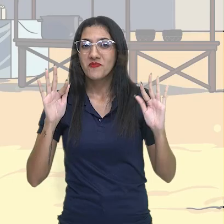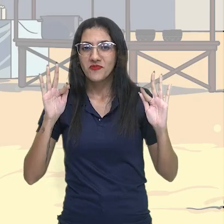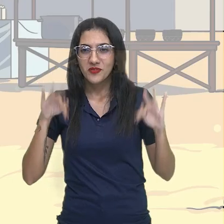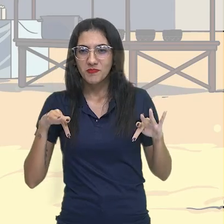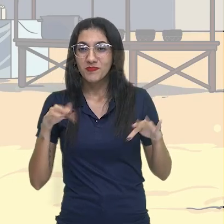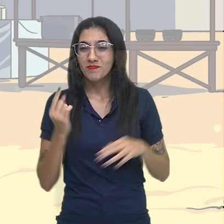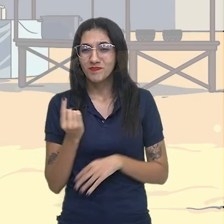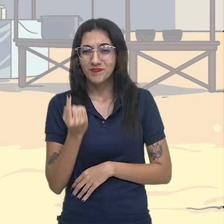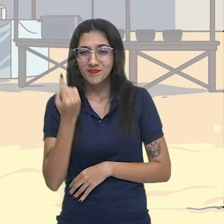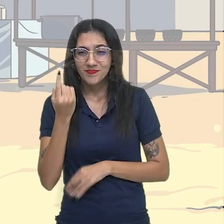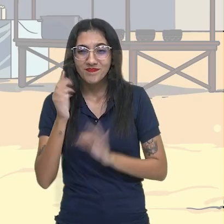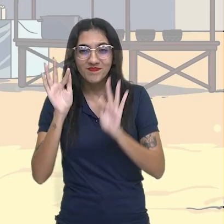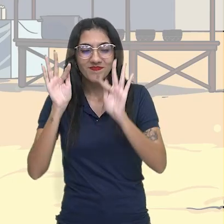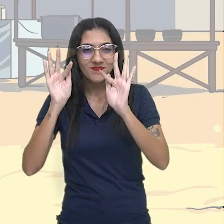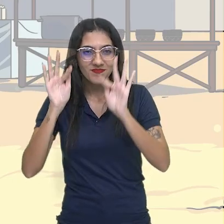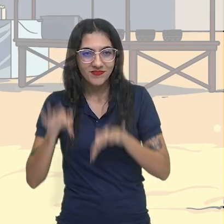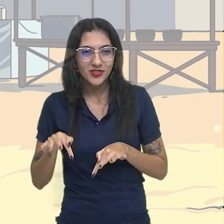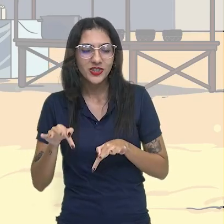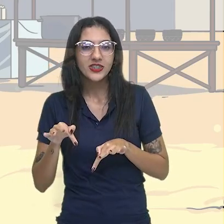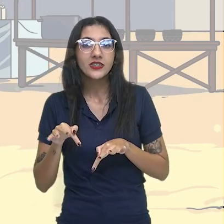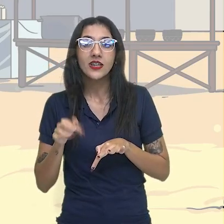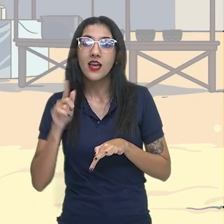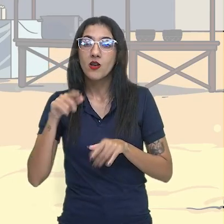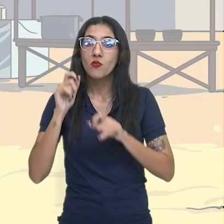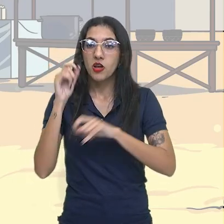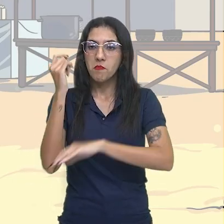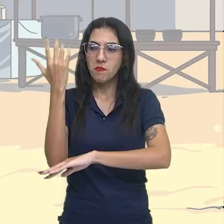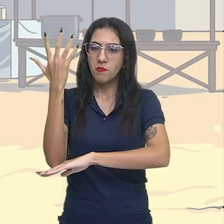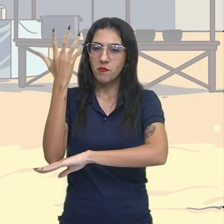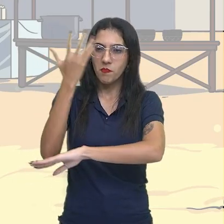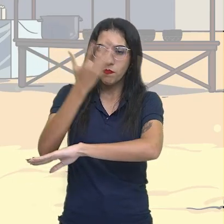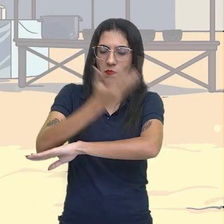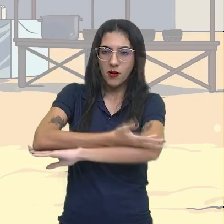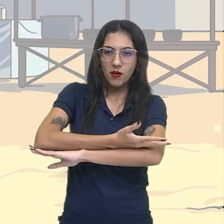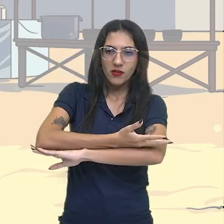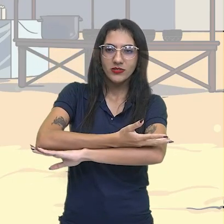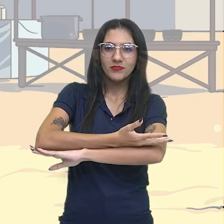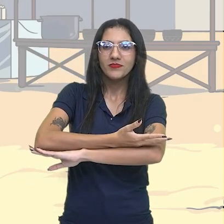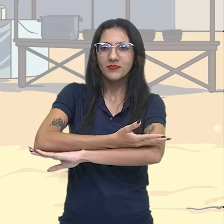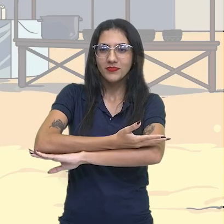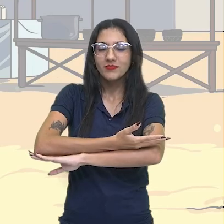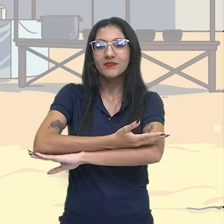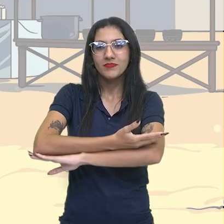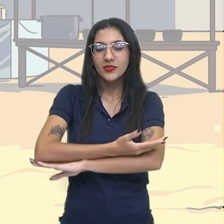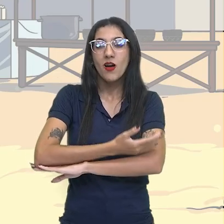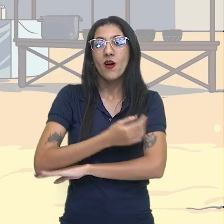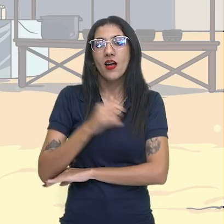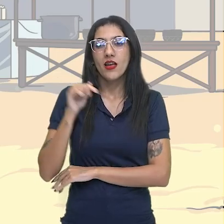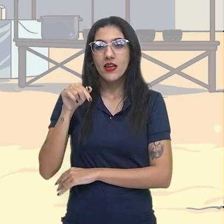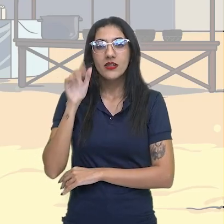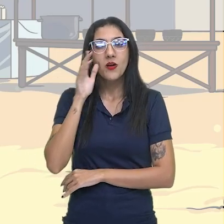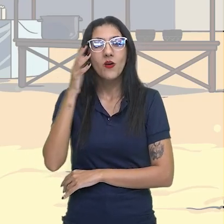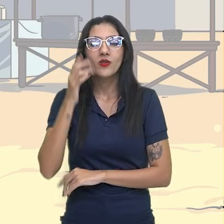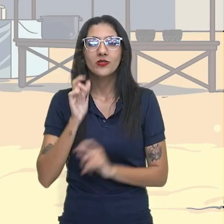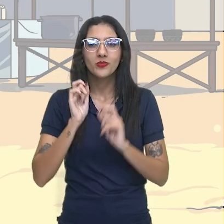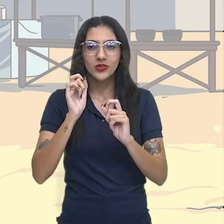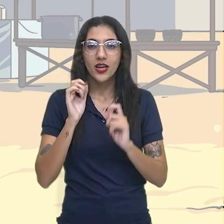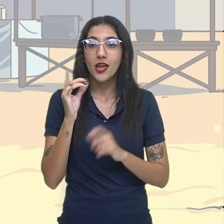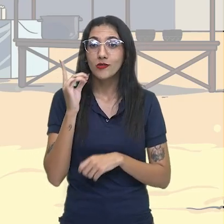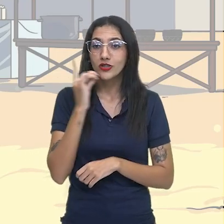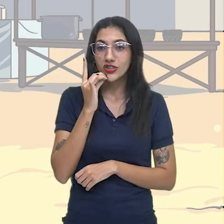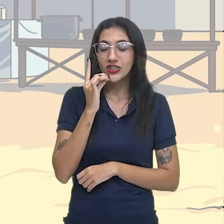no último dia da festividade, ele é derrubado, que é justamente o dia